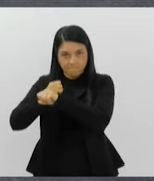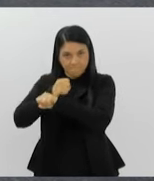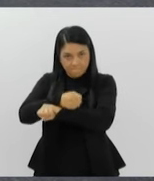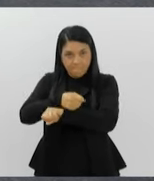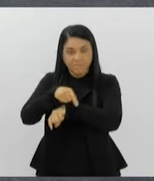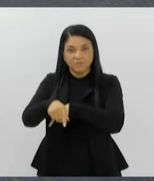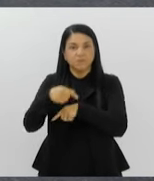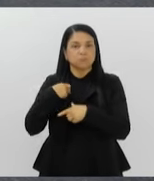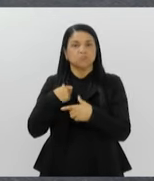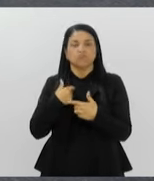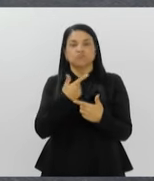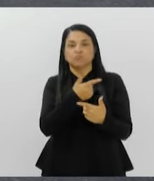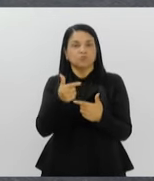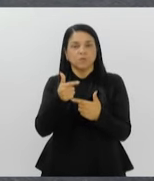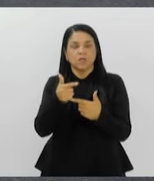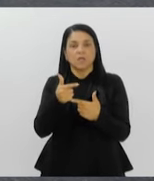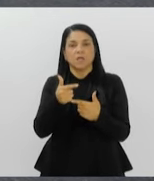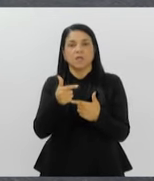e receber